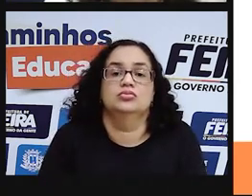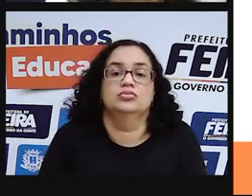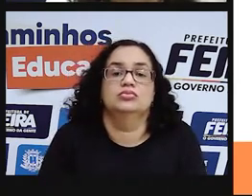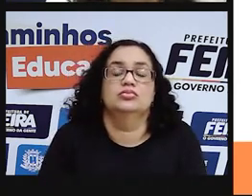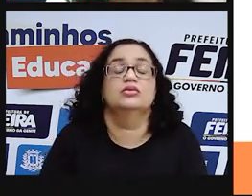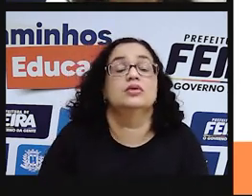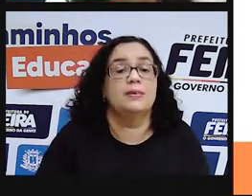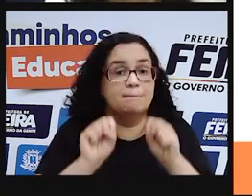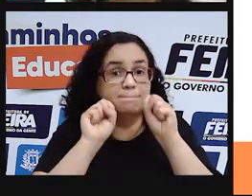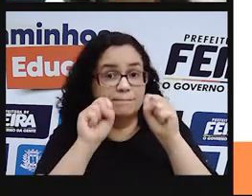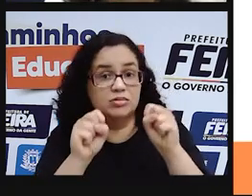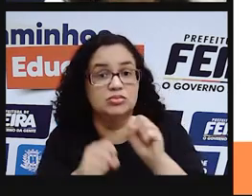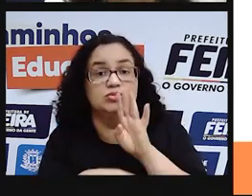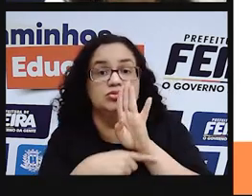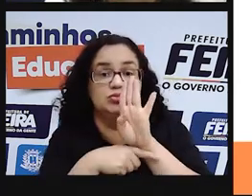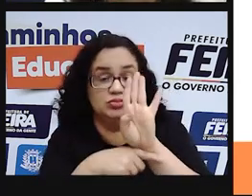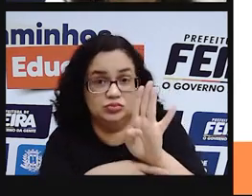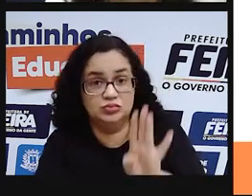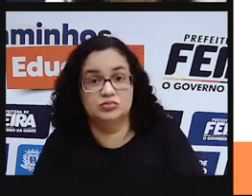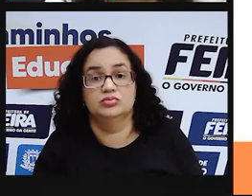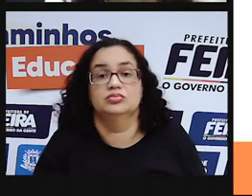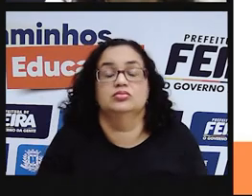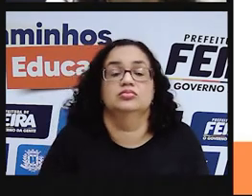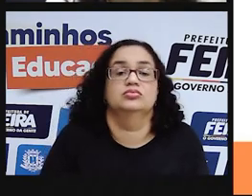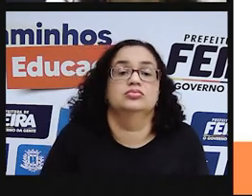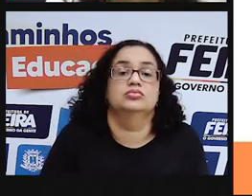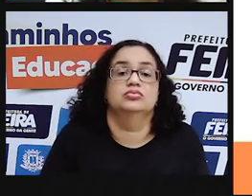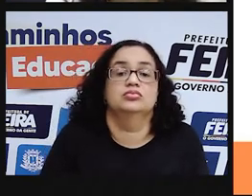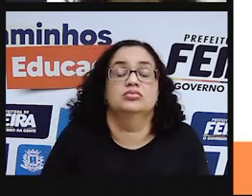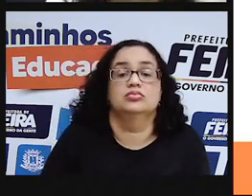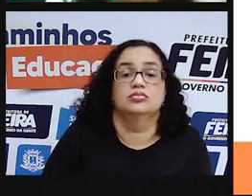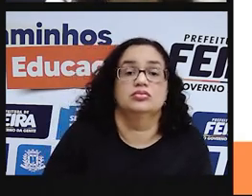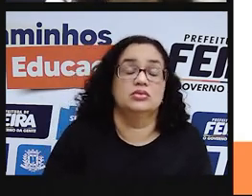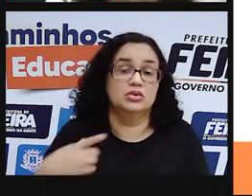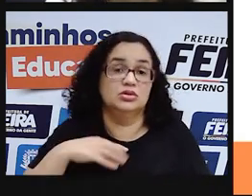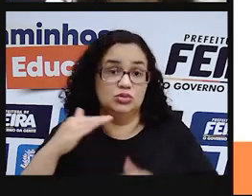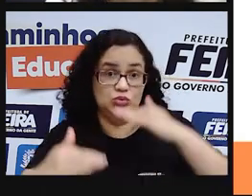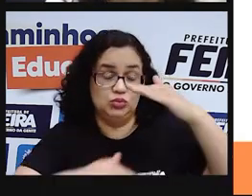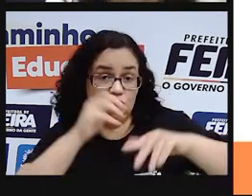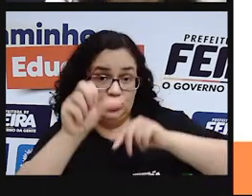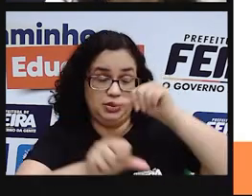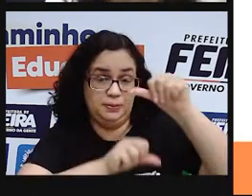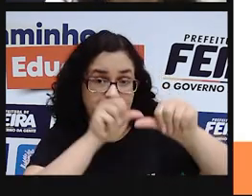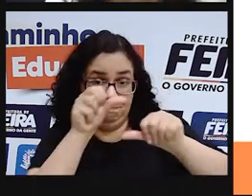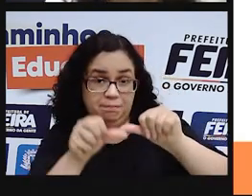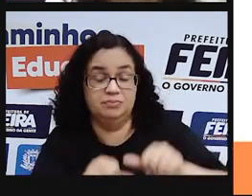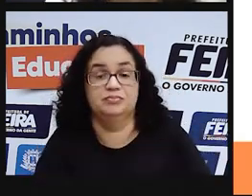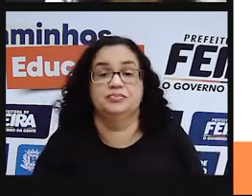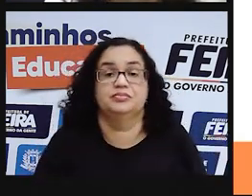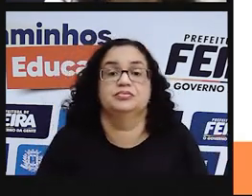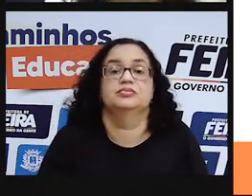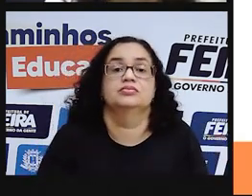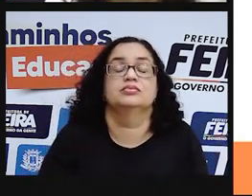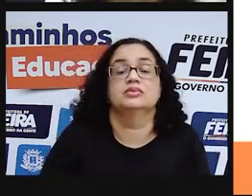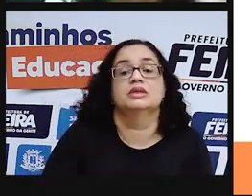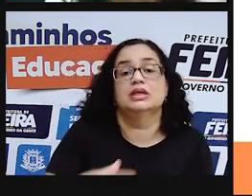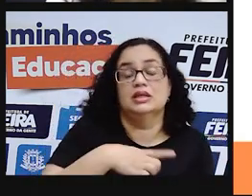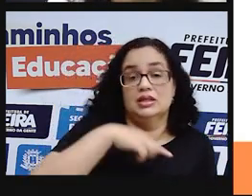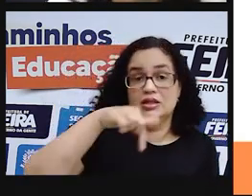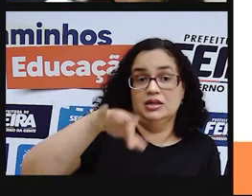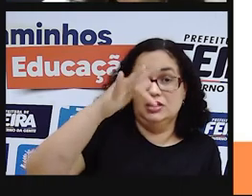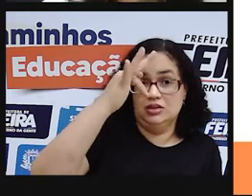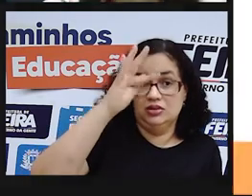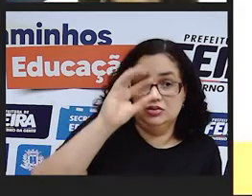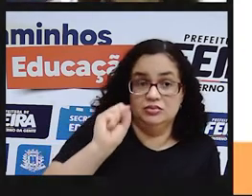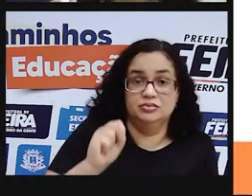que possam promover a revitalização as obras de revitalização das Lagoas que existem aqui